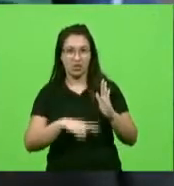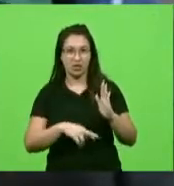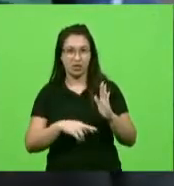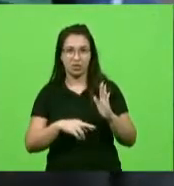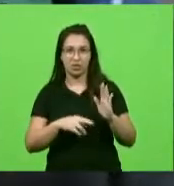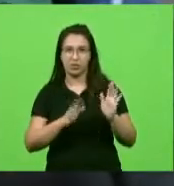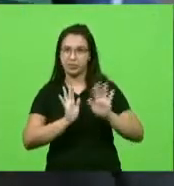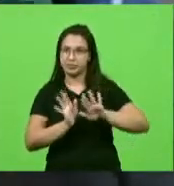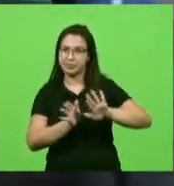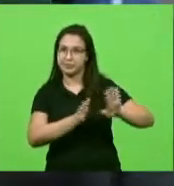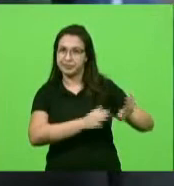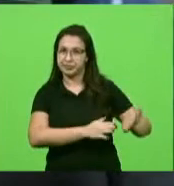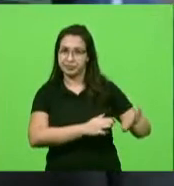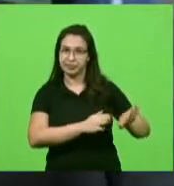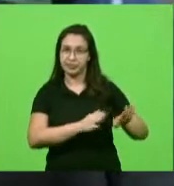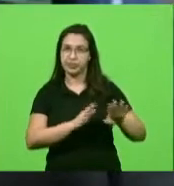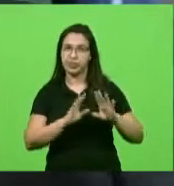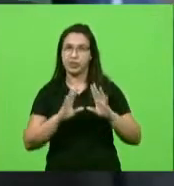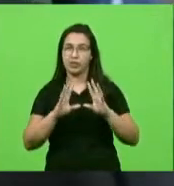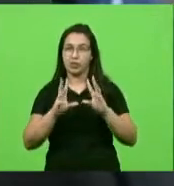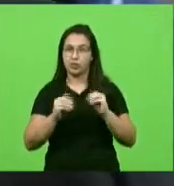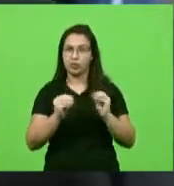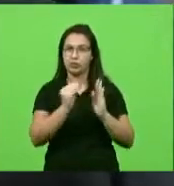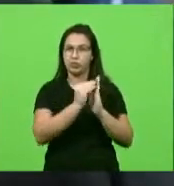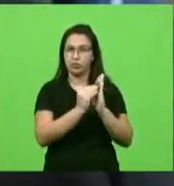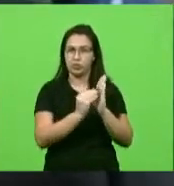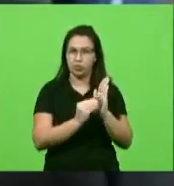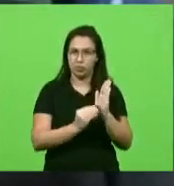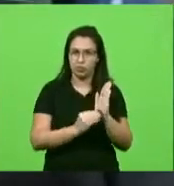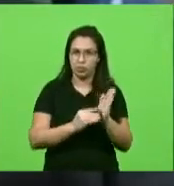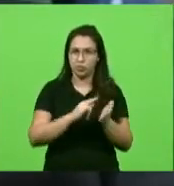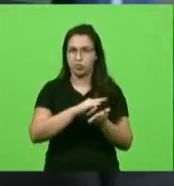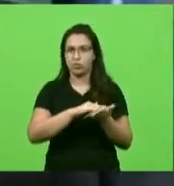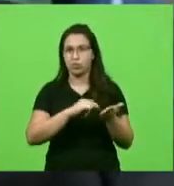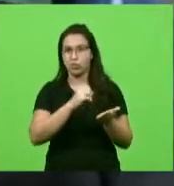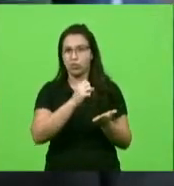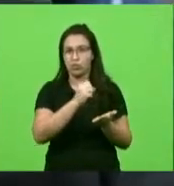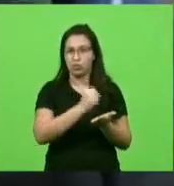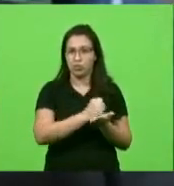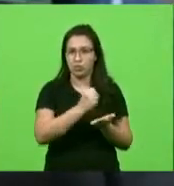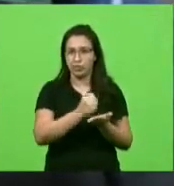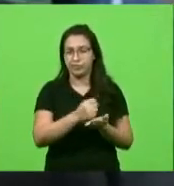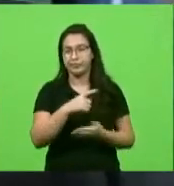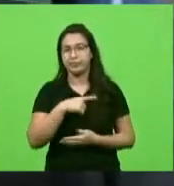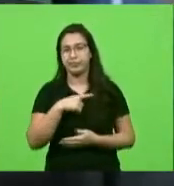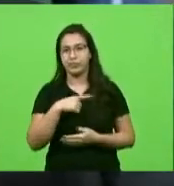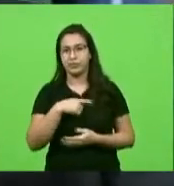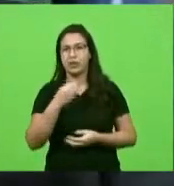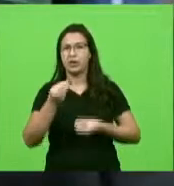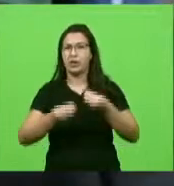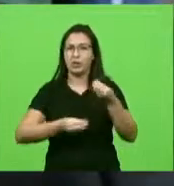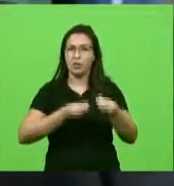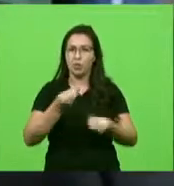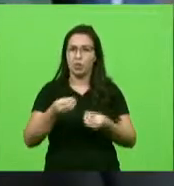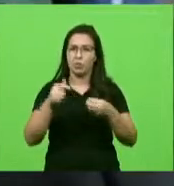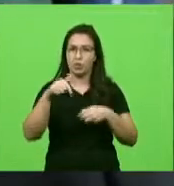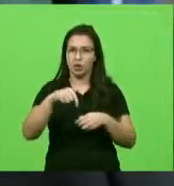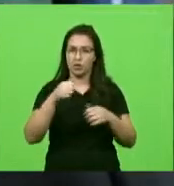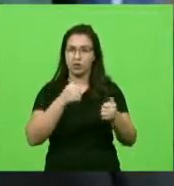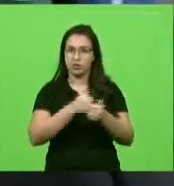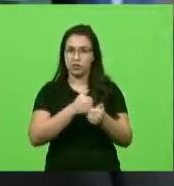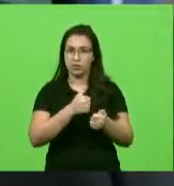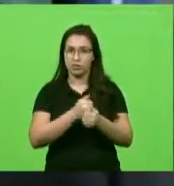forma minuciosa, todos os passos e documentos apostados durante os procedimentos adotados por este Tribunal Especial de